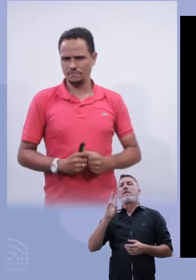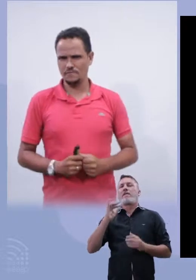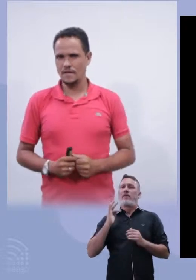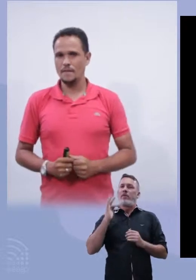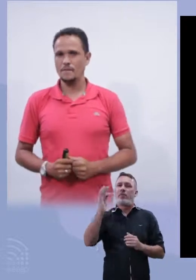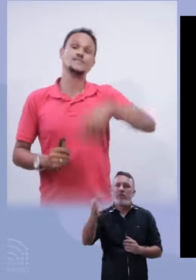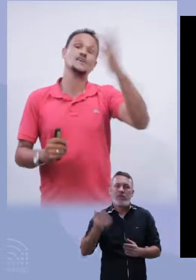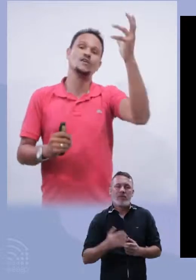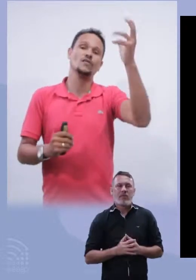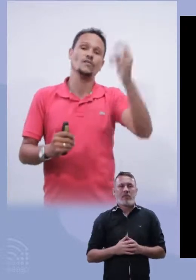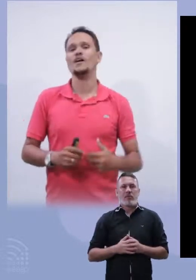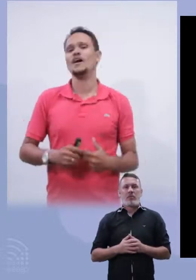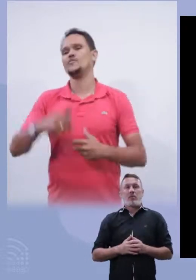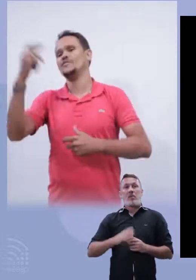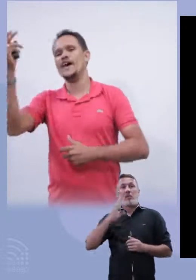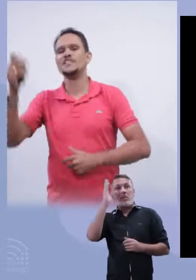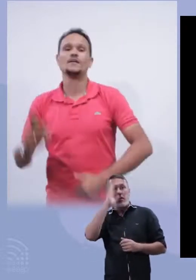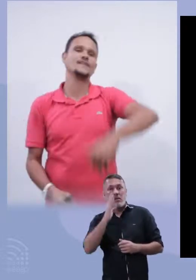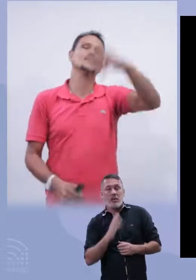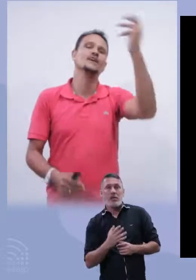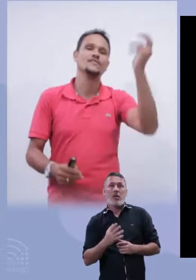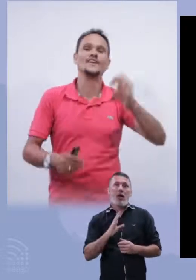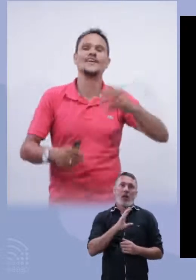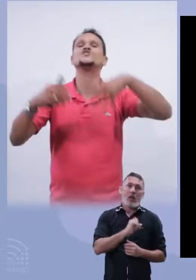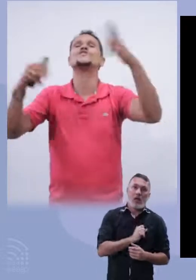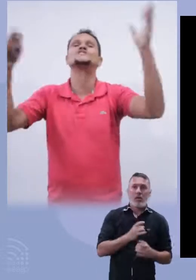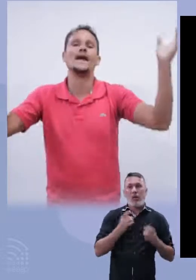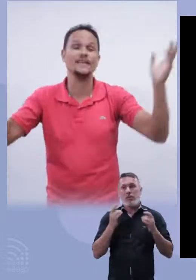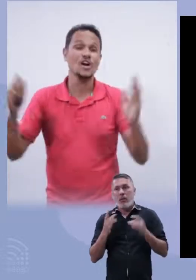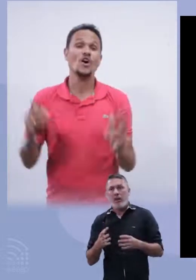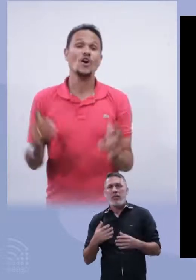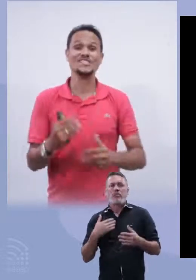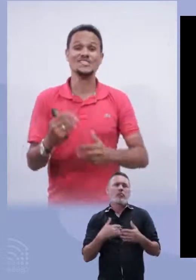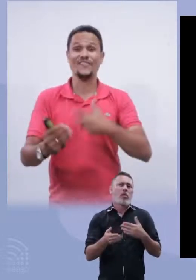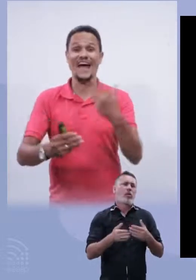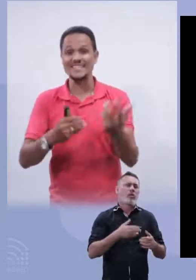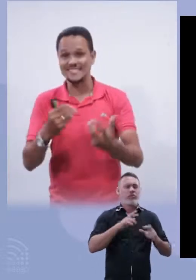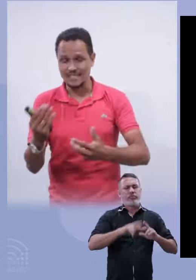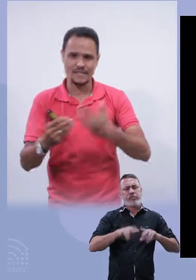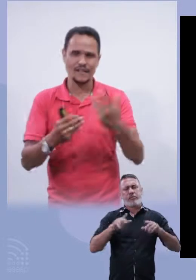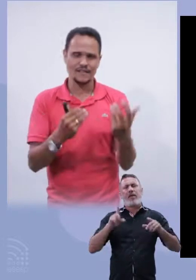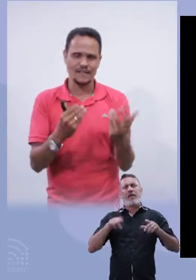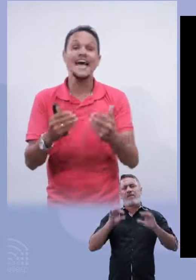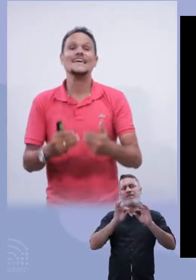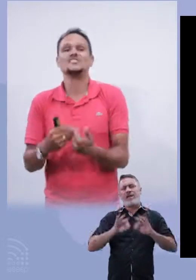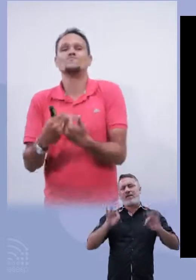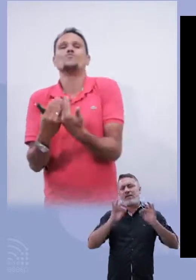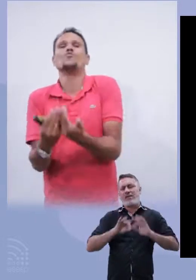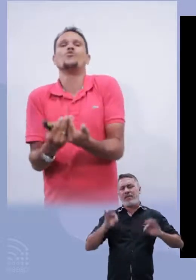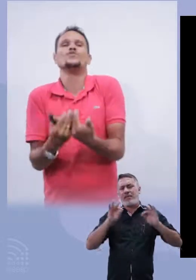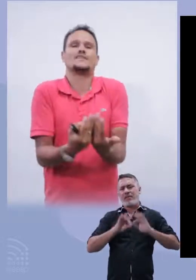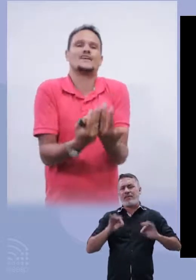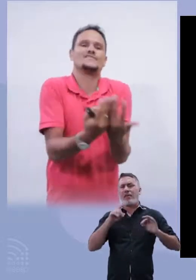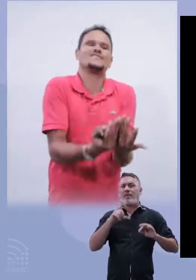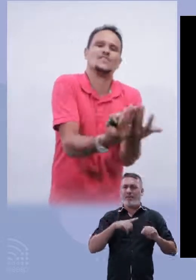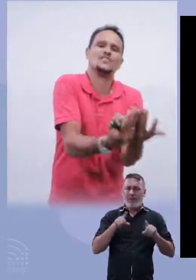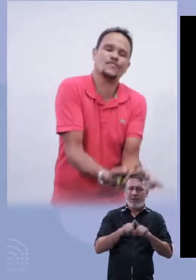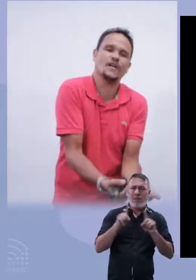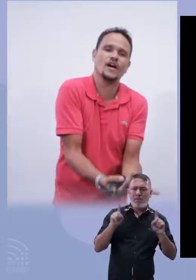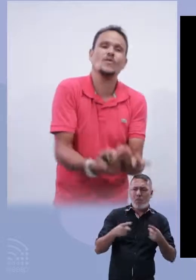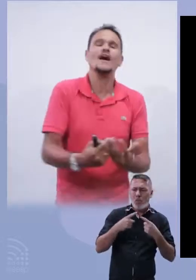frente. Brasil, ame ou deixe. Brasil, ninguém segura esse país. Essas frases, tá? E as